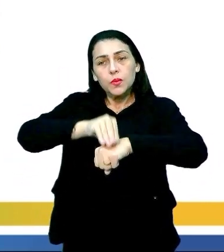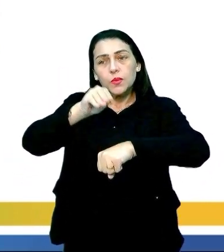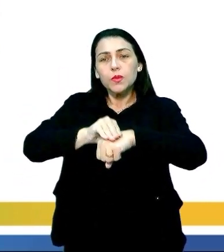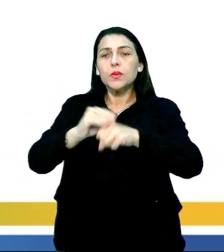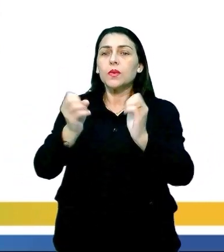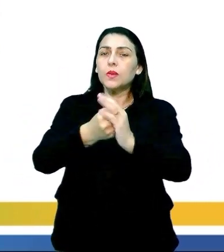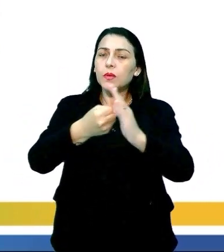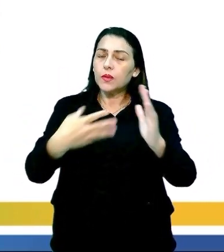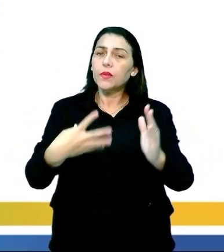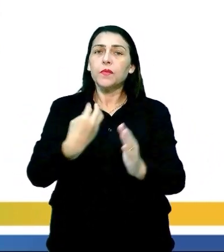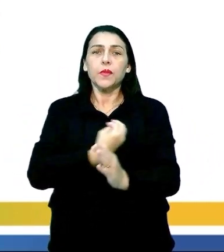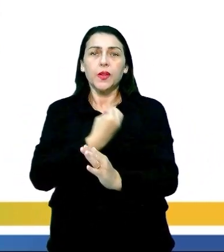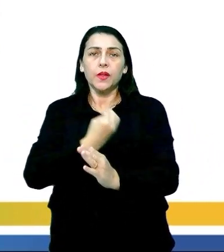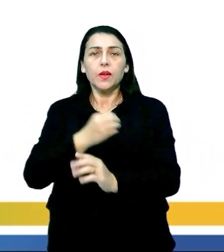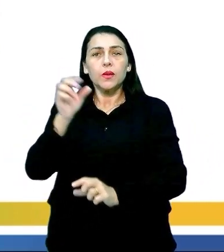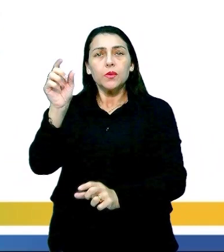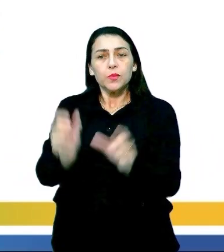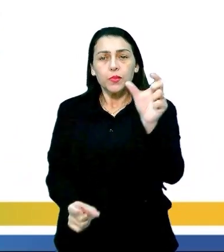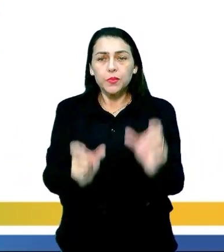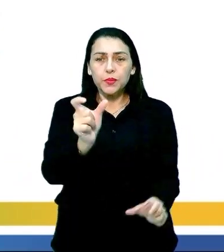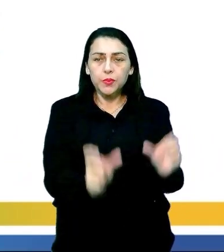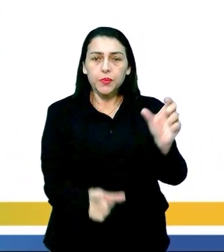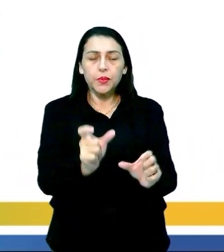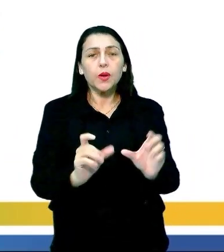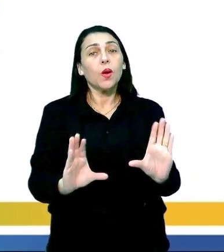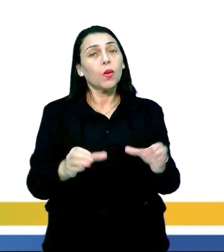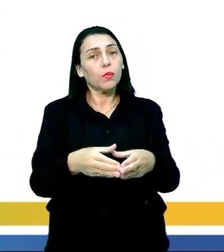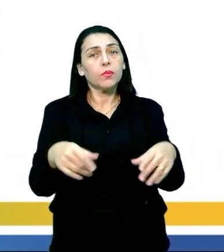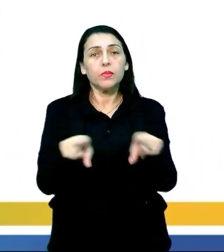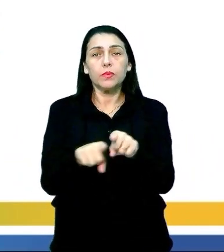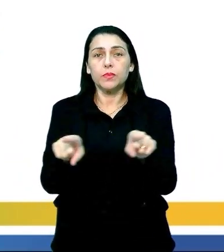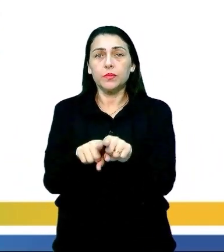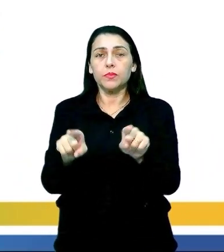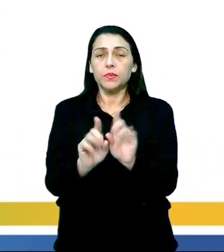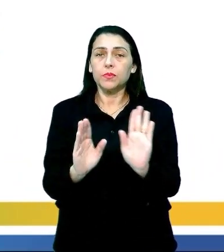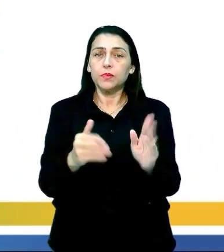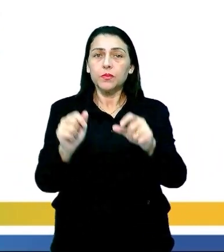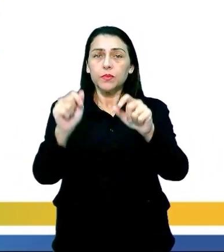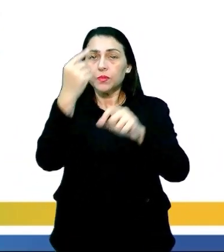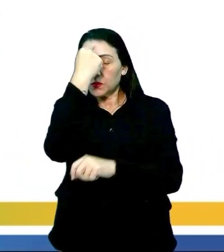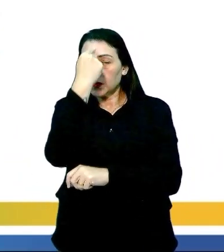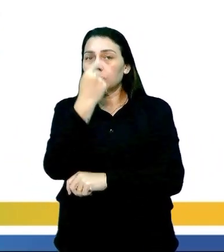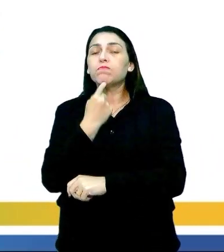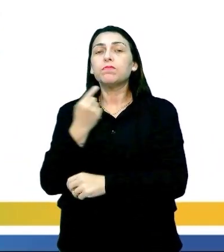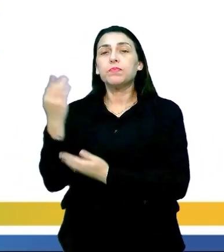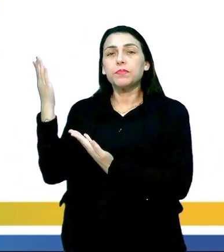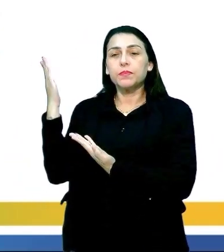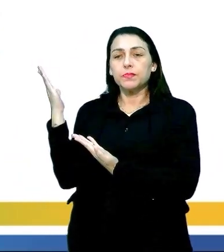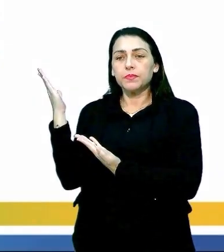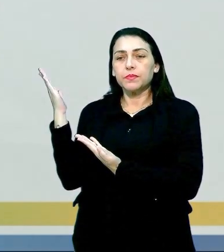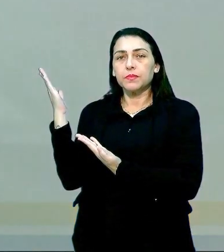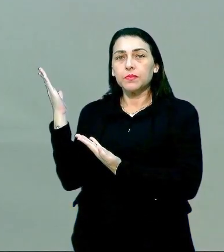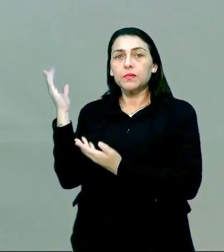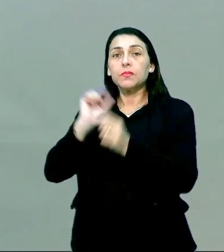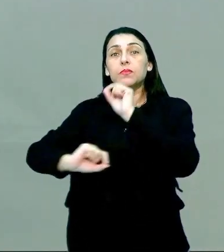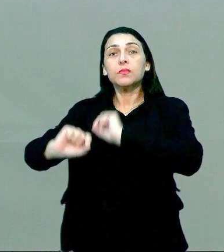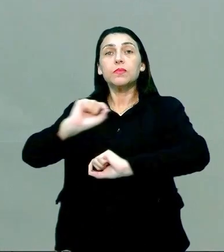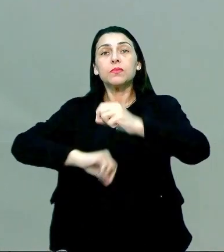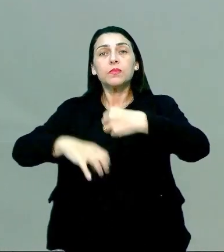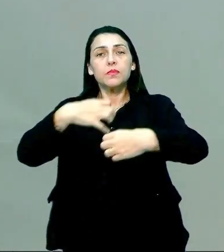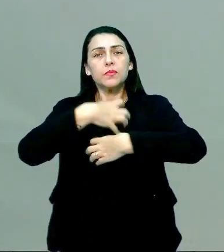conhecimento, características e vivências de um indivíduo em comunidade. Foca na imagem e aí veja o que você